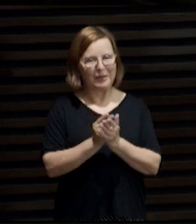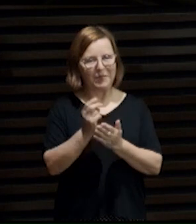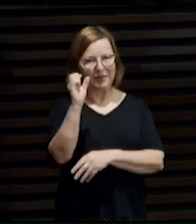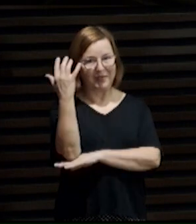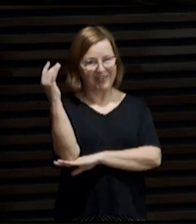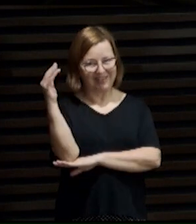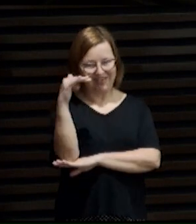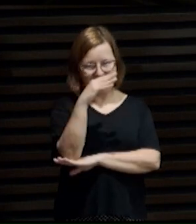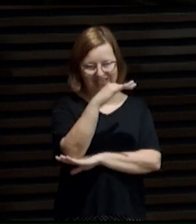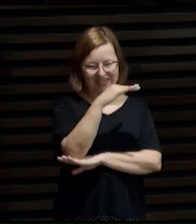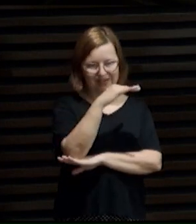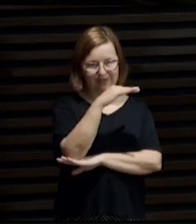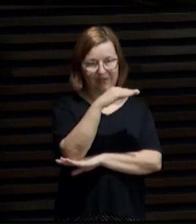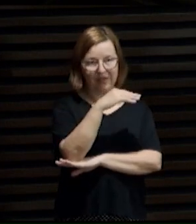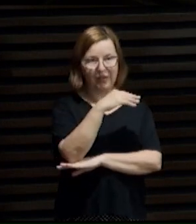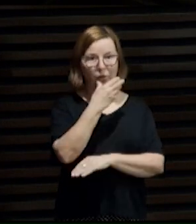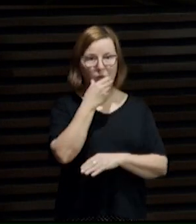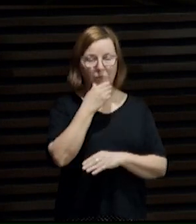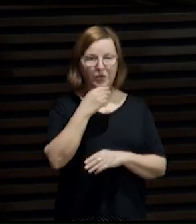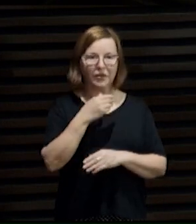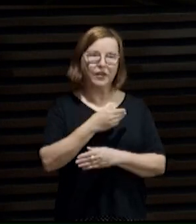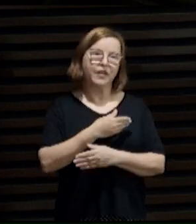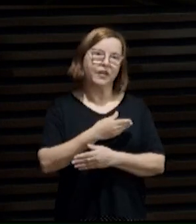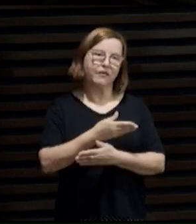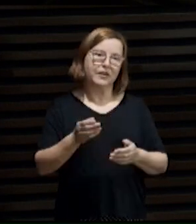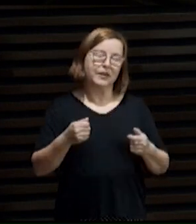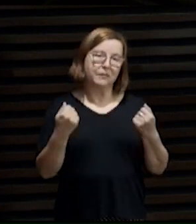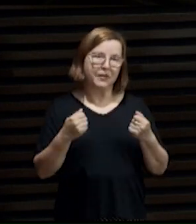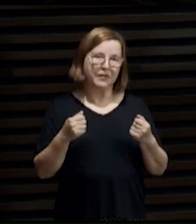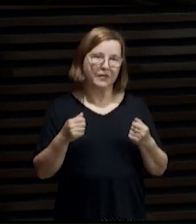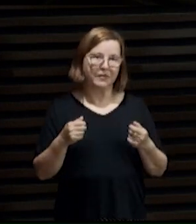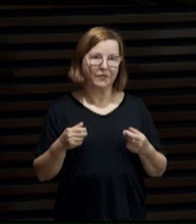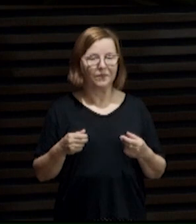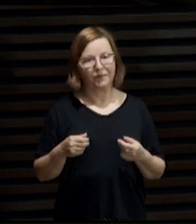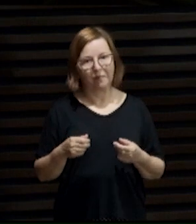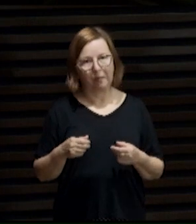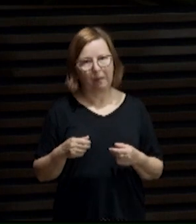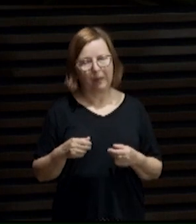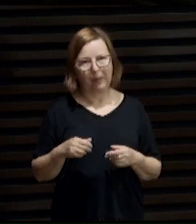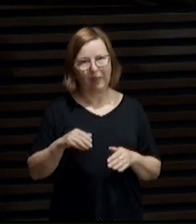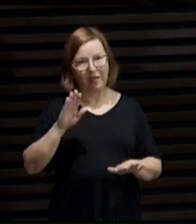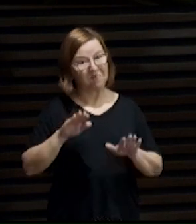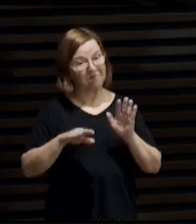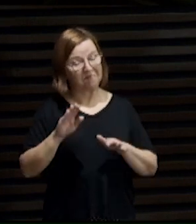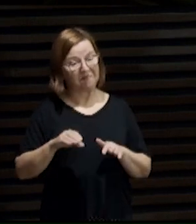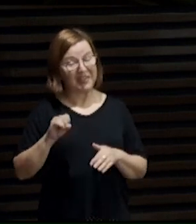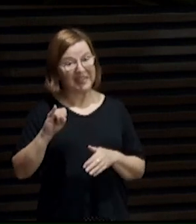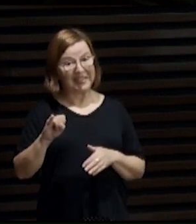Avaliem se as vidas das irmãs estão correspondentes a essa videira. Se as irmãs são